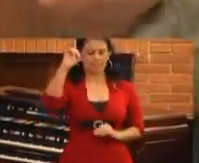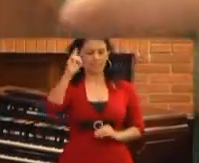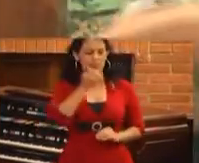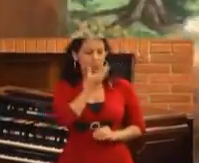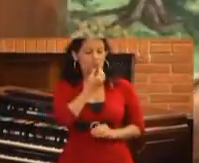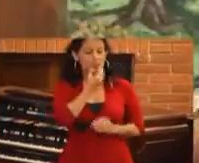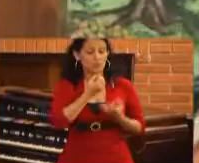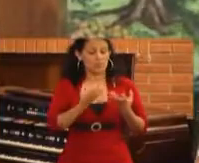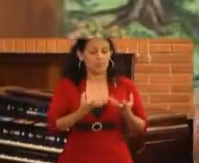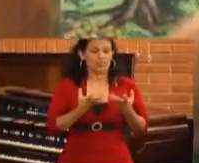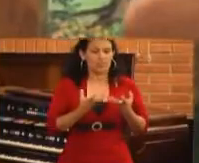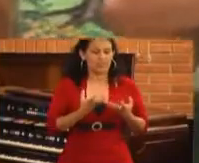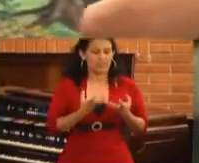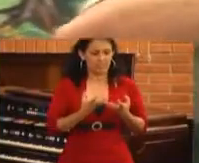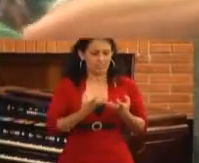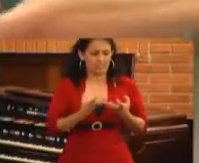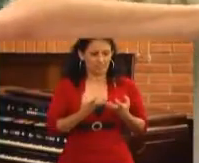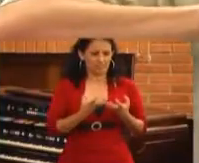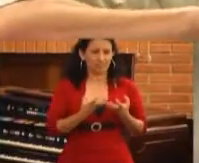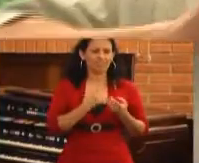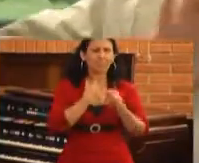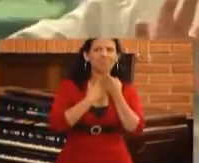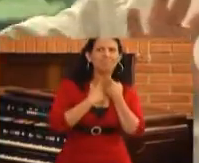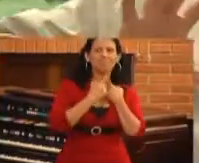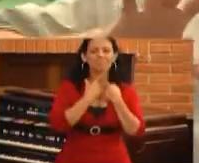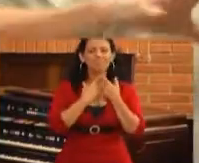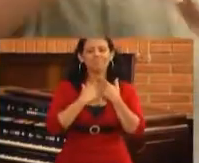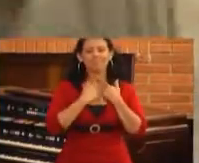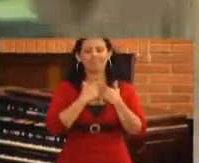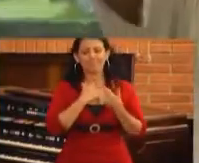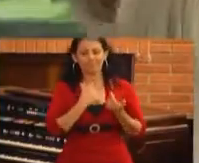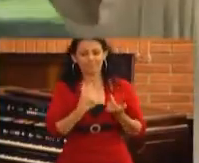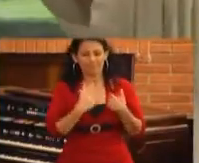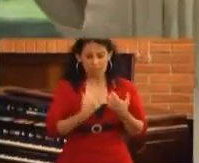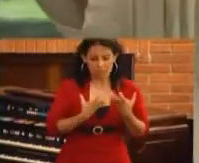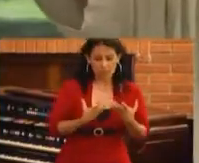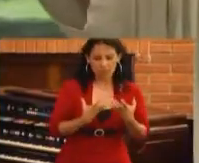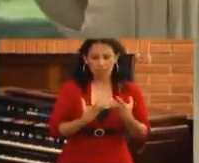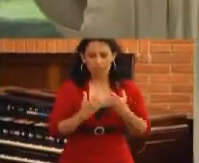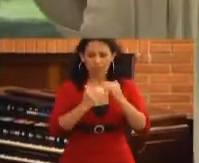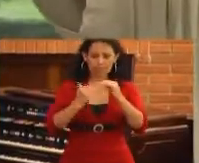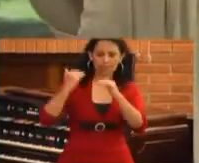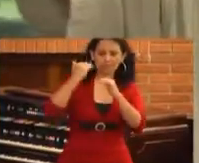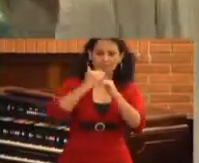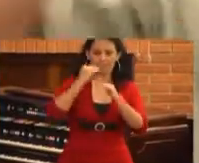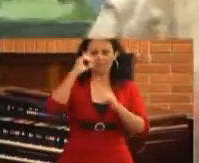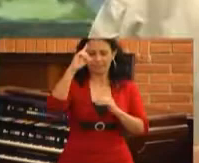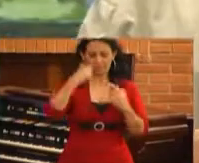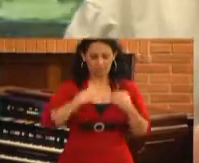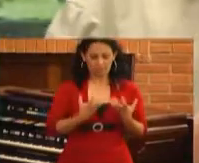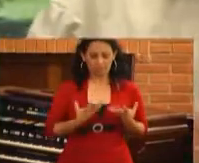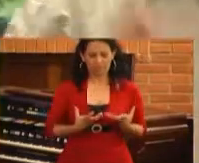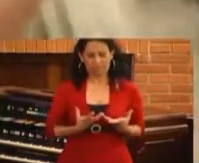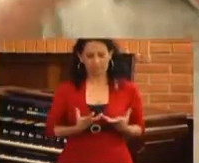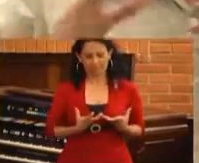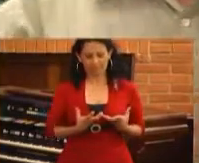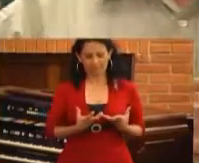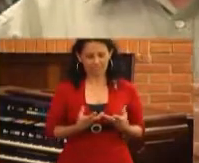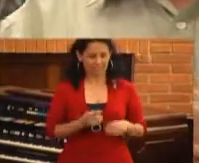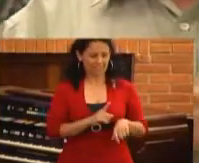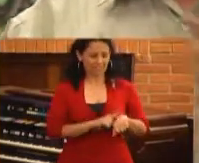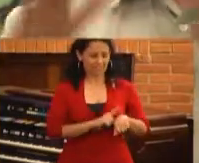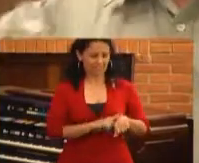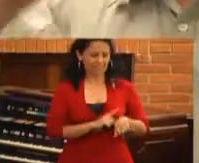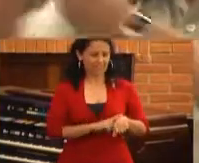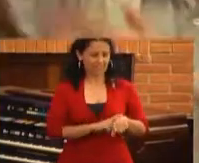desejo insopitável, que não pode ser controlado. Eu quero ser Deus. E nesse